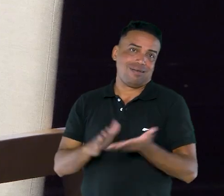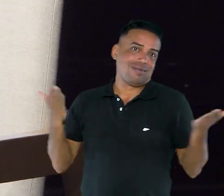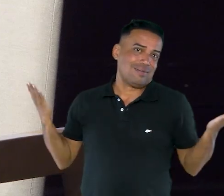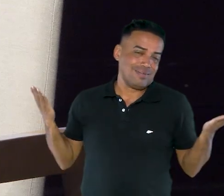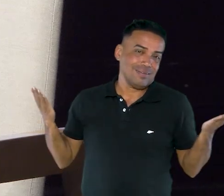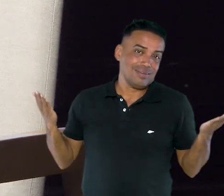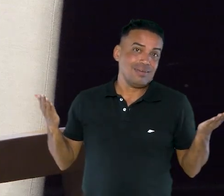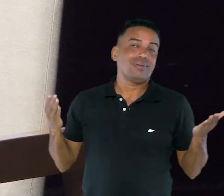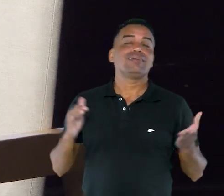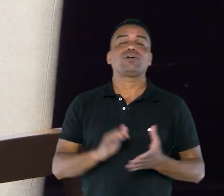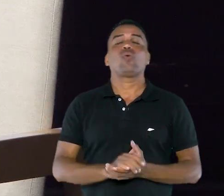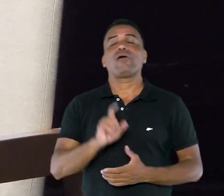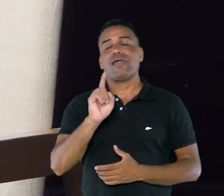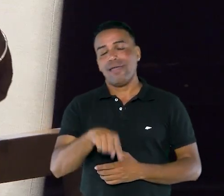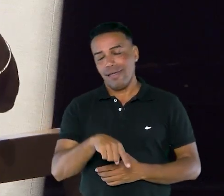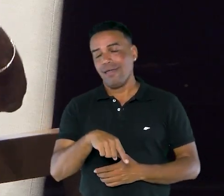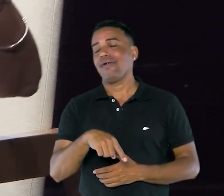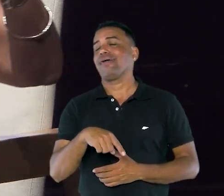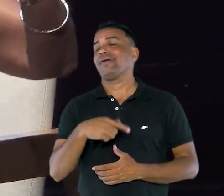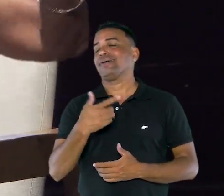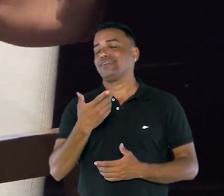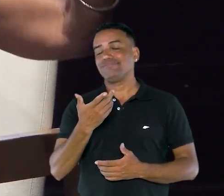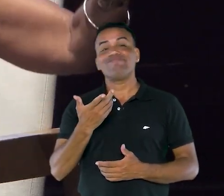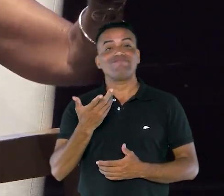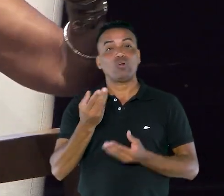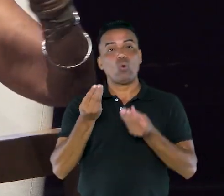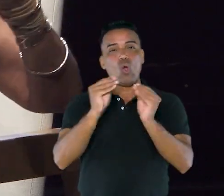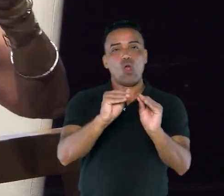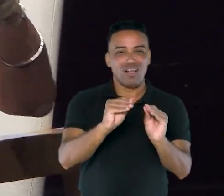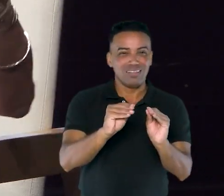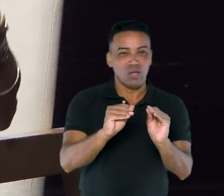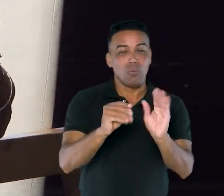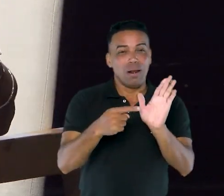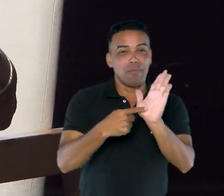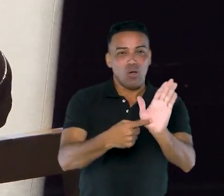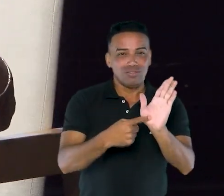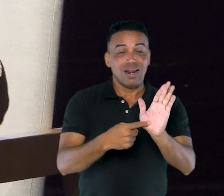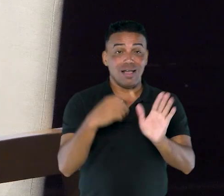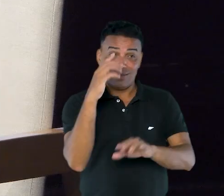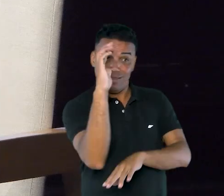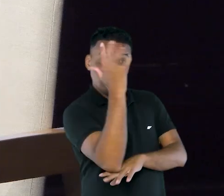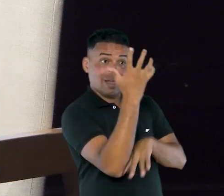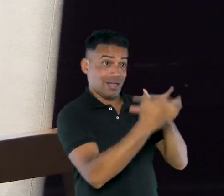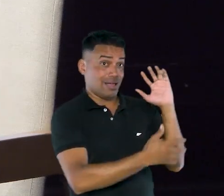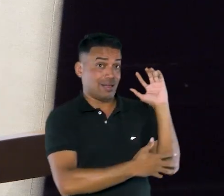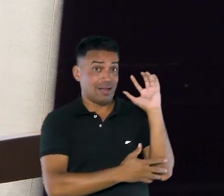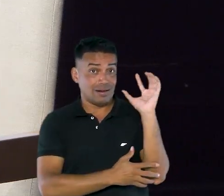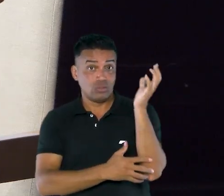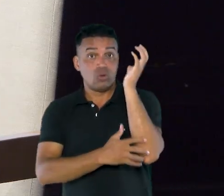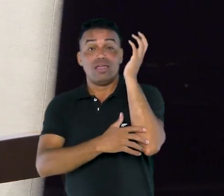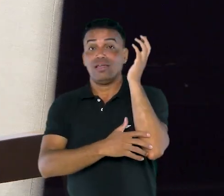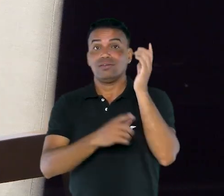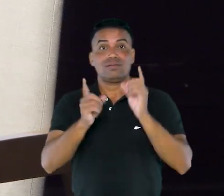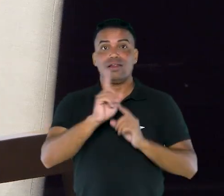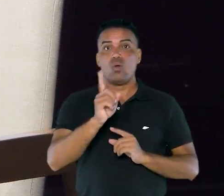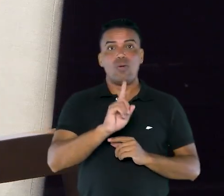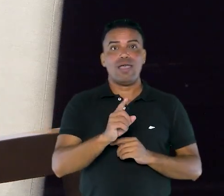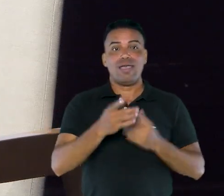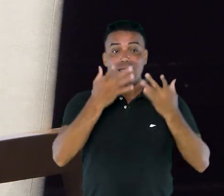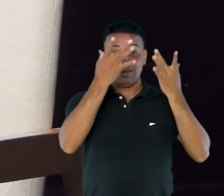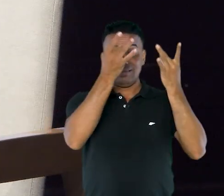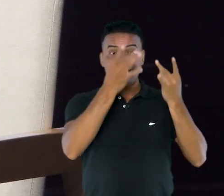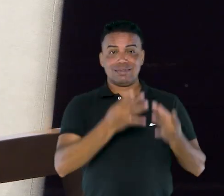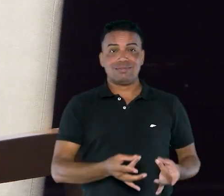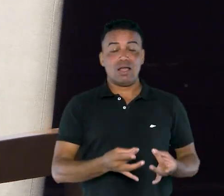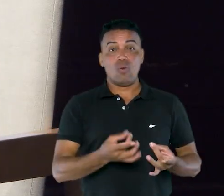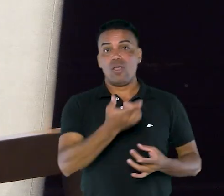Então, é uma cunha também isso, né? Uma cunhazinha para entender que a natureza não é a nossa